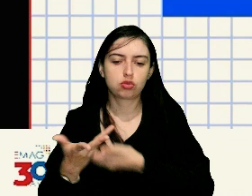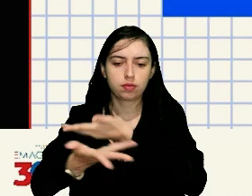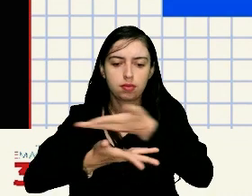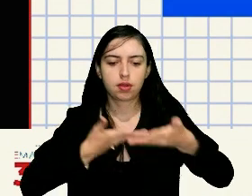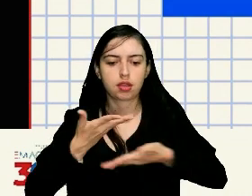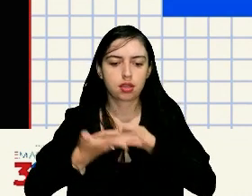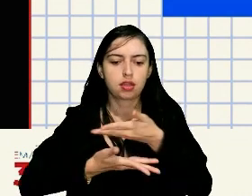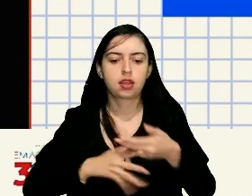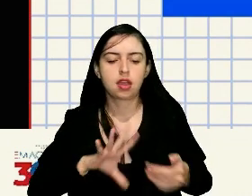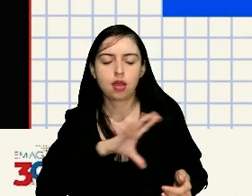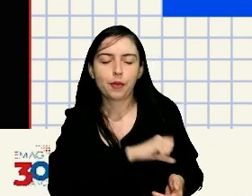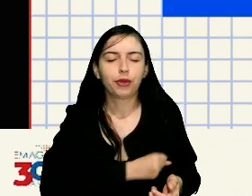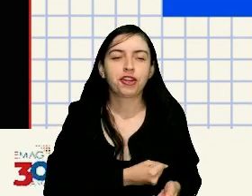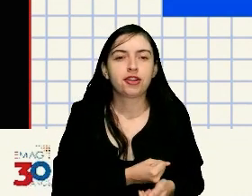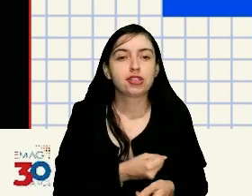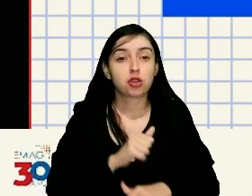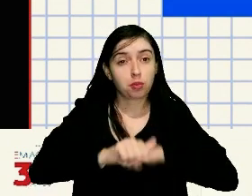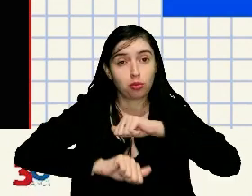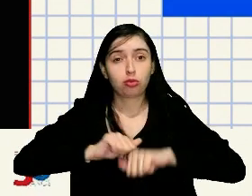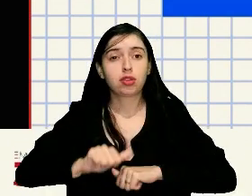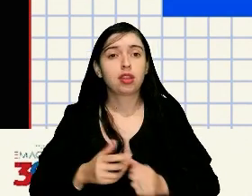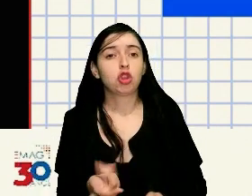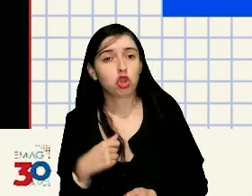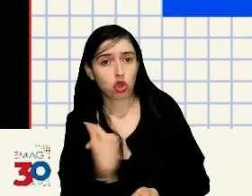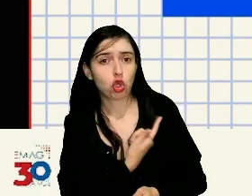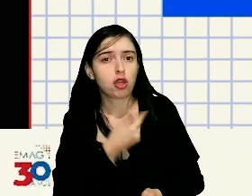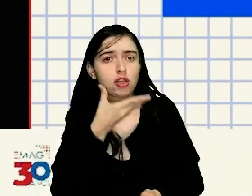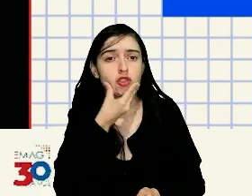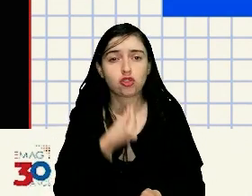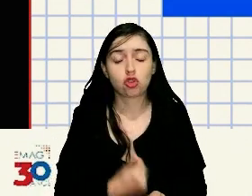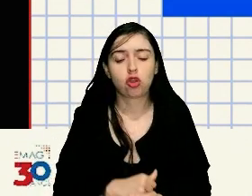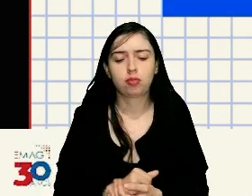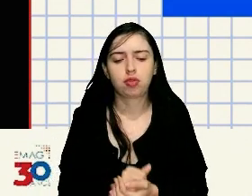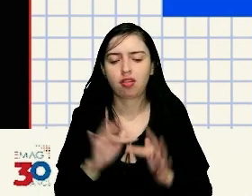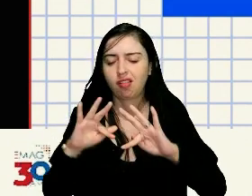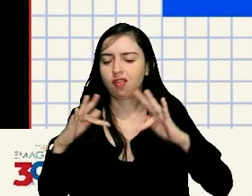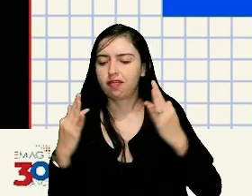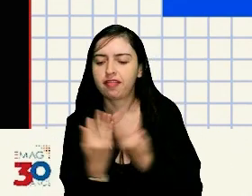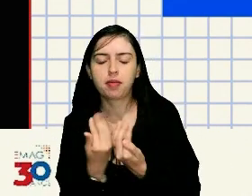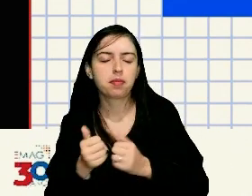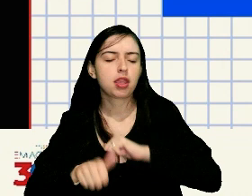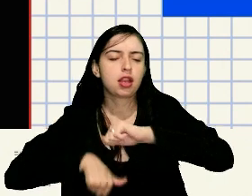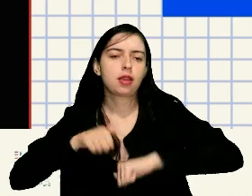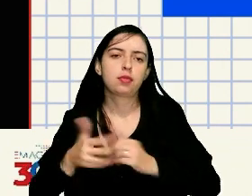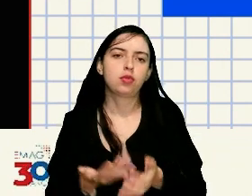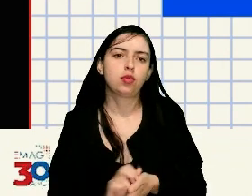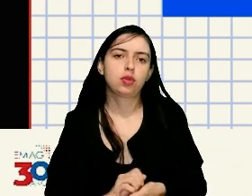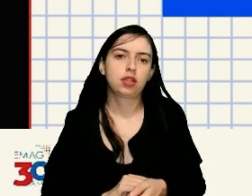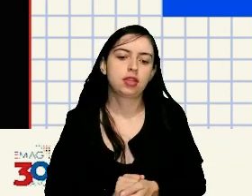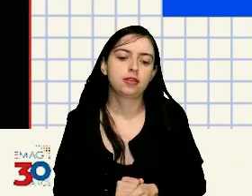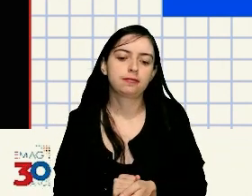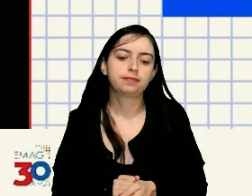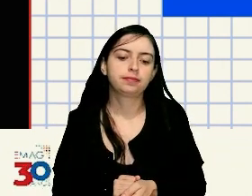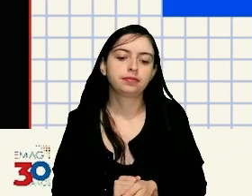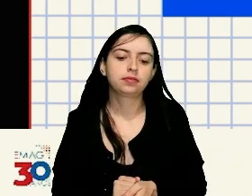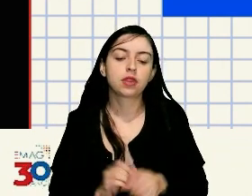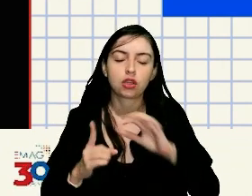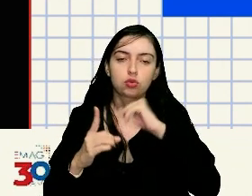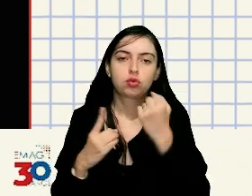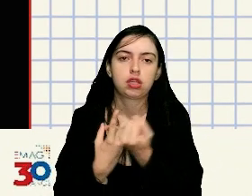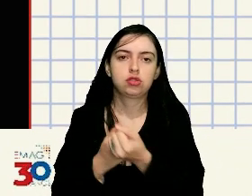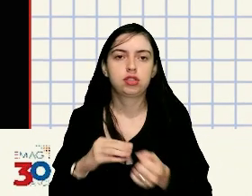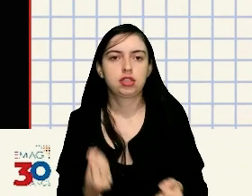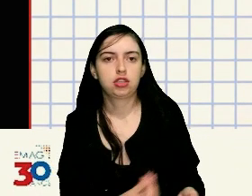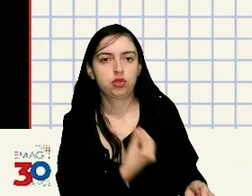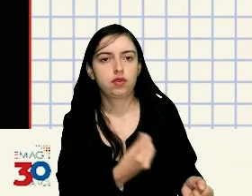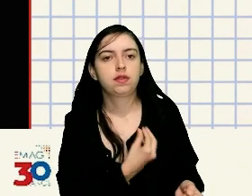mudar muito nós homens, pode mudar a família que a gente convive, que a gente está incluída, e pode mudar a sociedade que a gente vive. Eu acredito muito